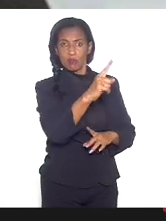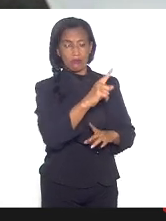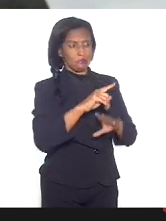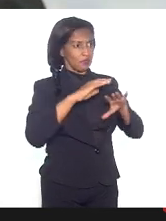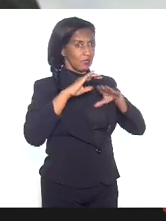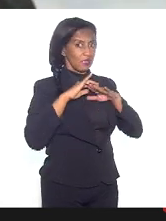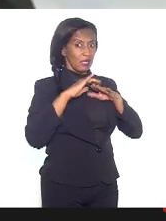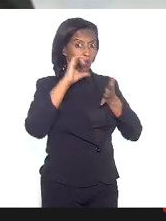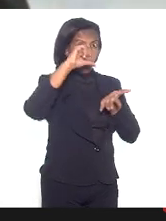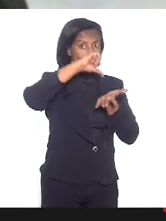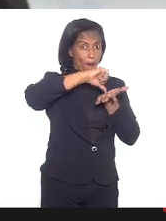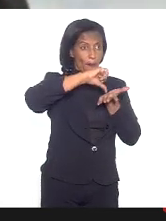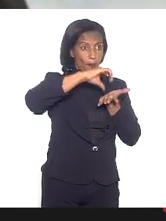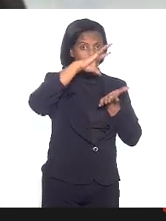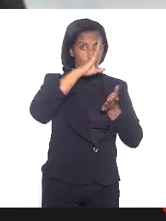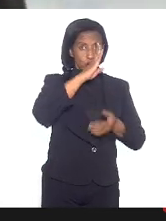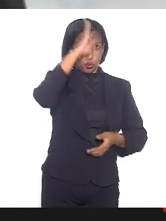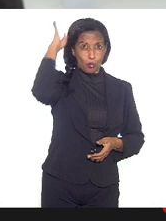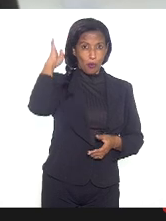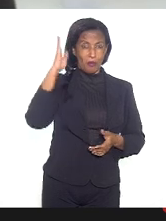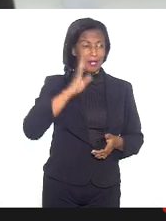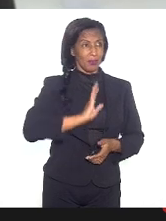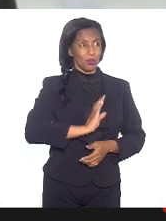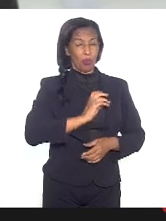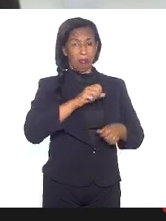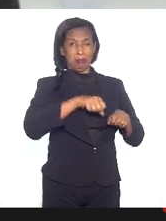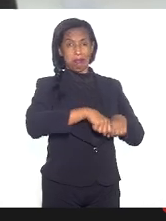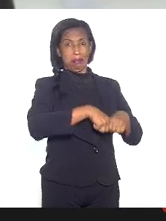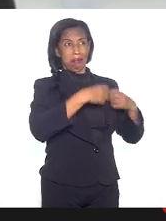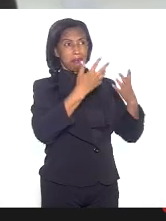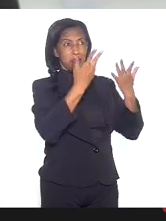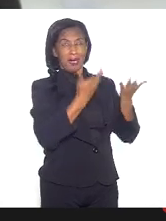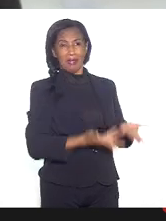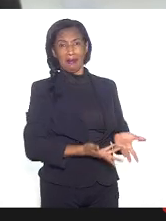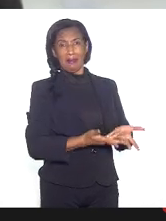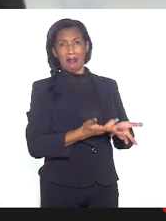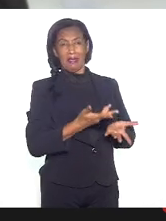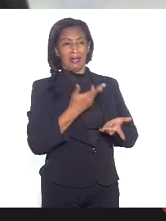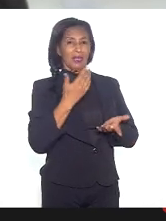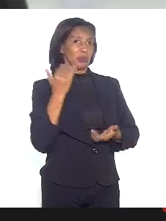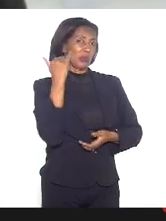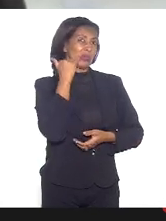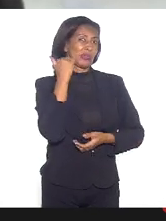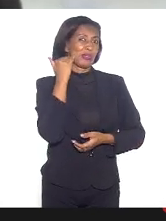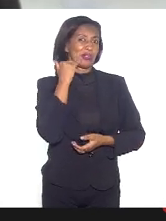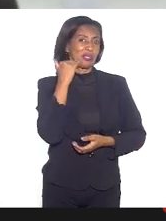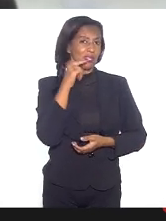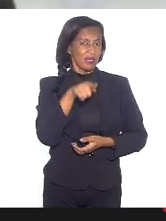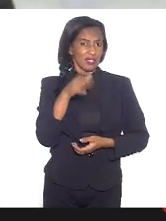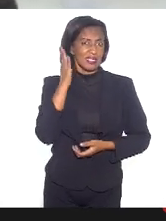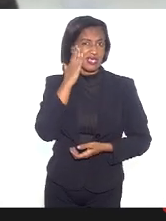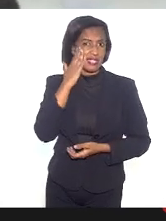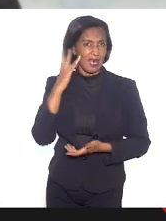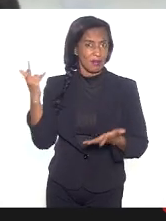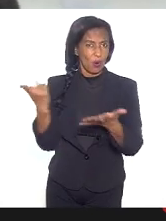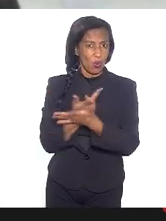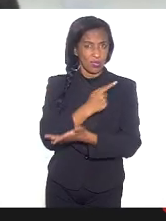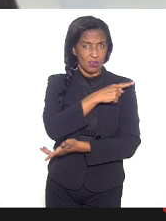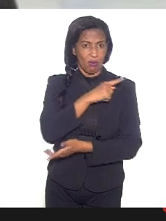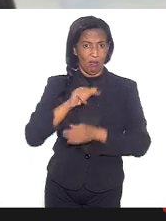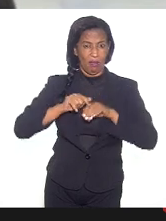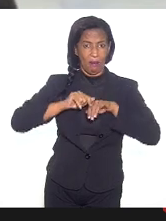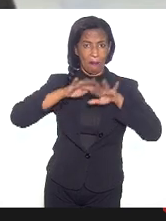aos pedaços, literalmente. Vossa Excelência deve saber que teve ali um incidente com o mar,